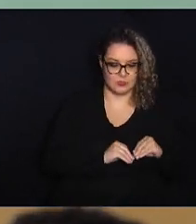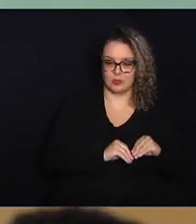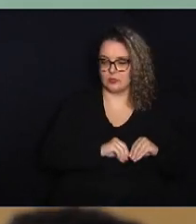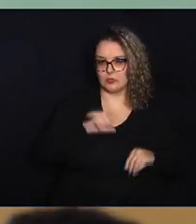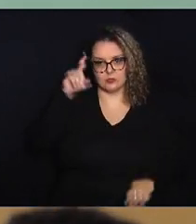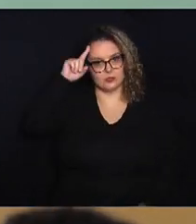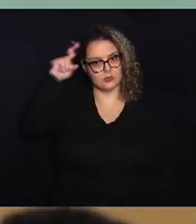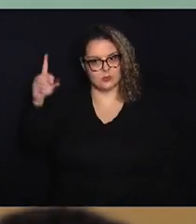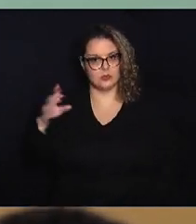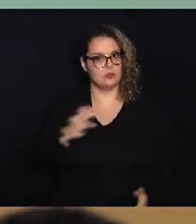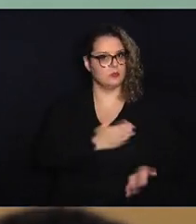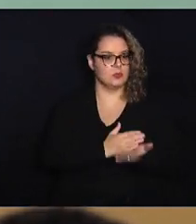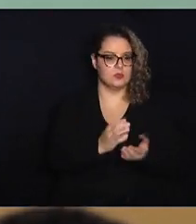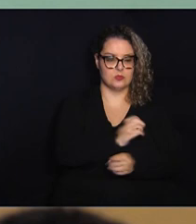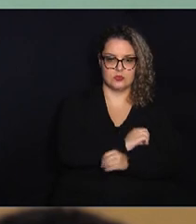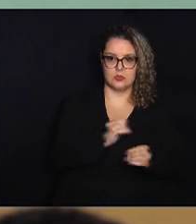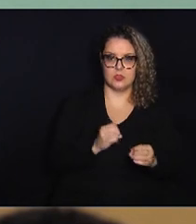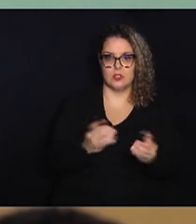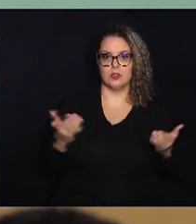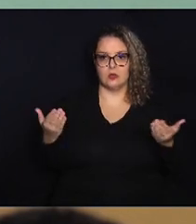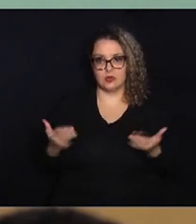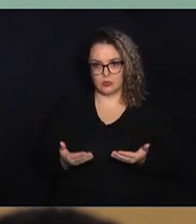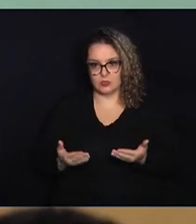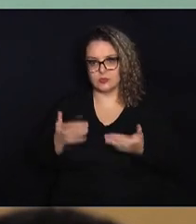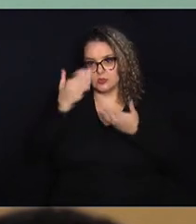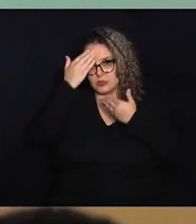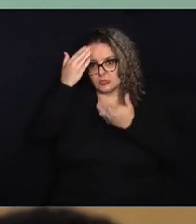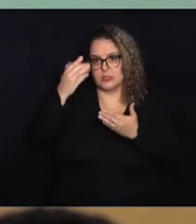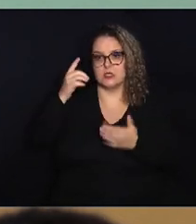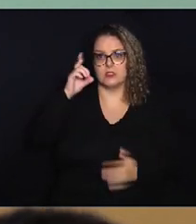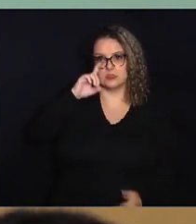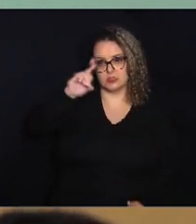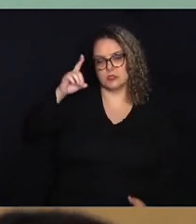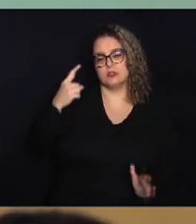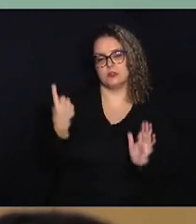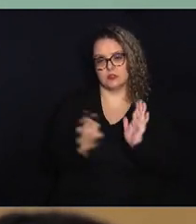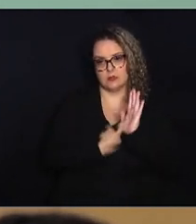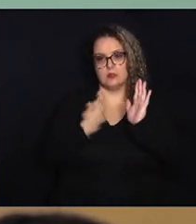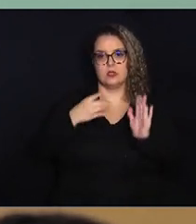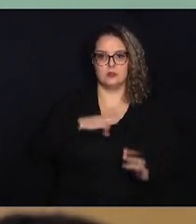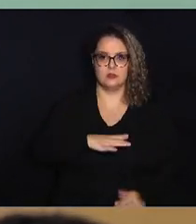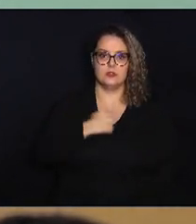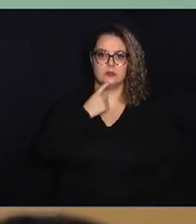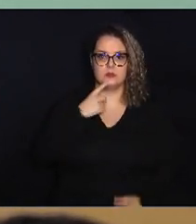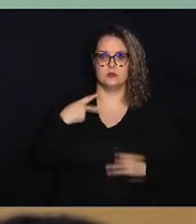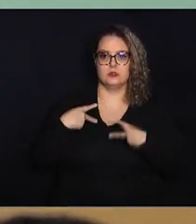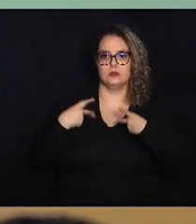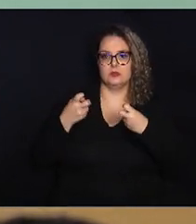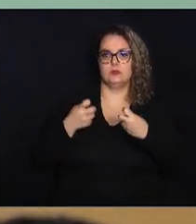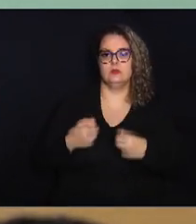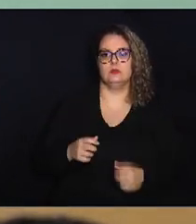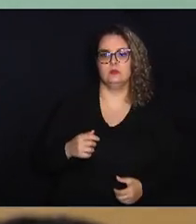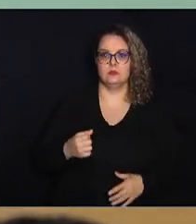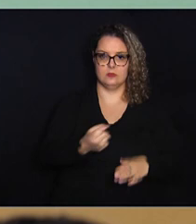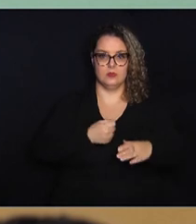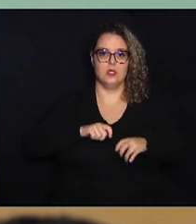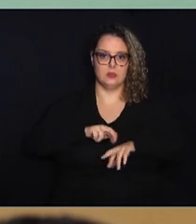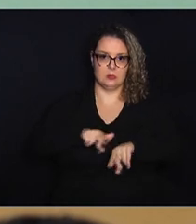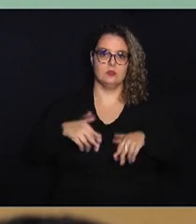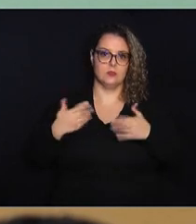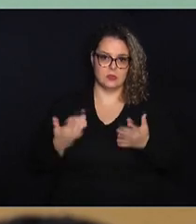Deus, já é um marco da cidade. Ser reconhecido pela gastronomia,